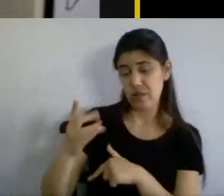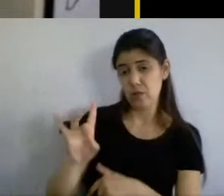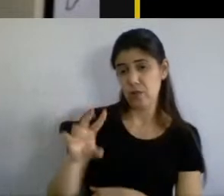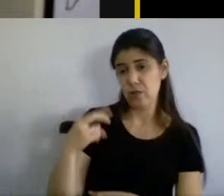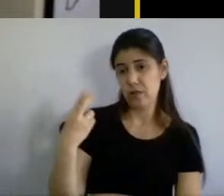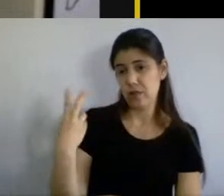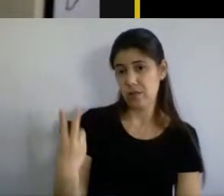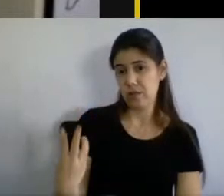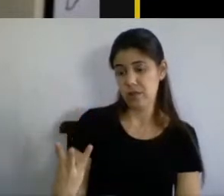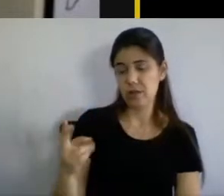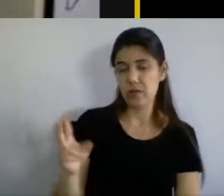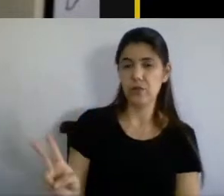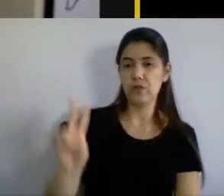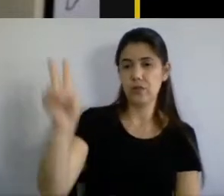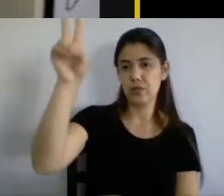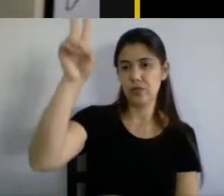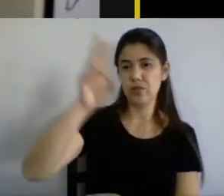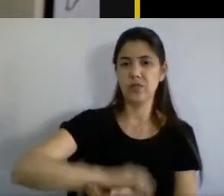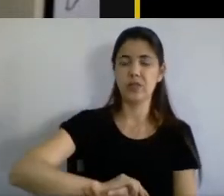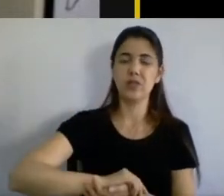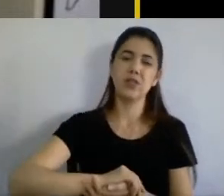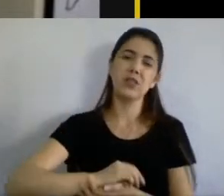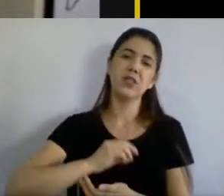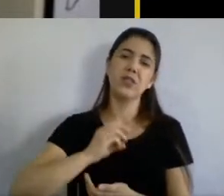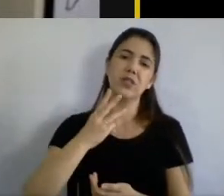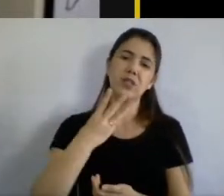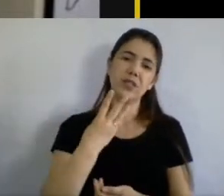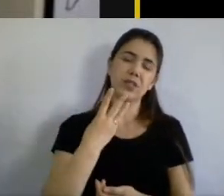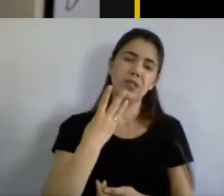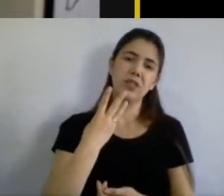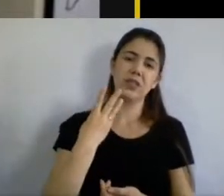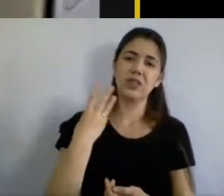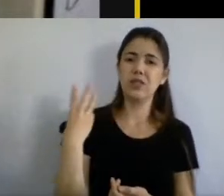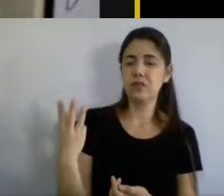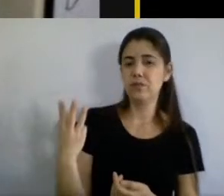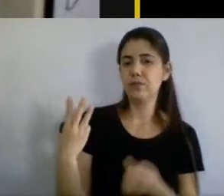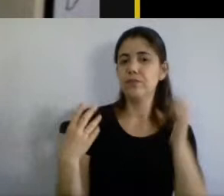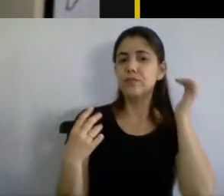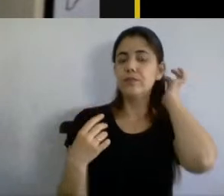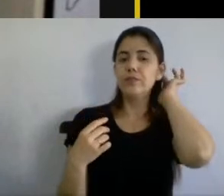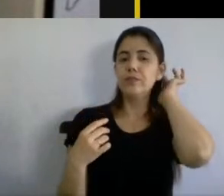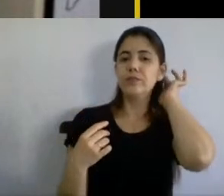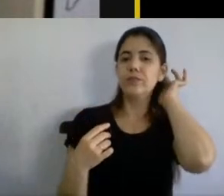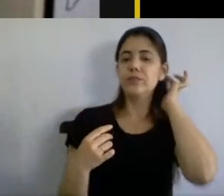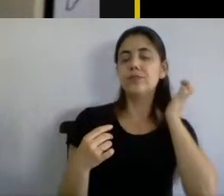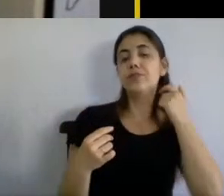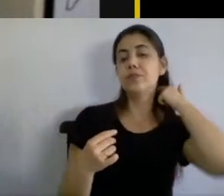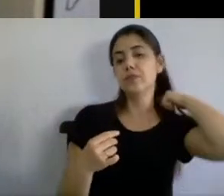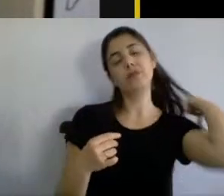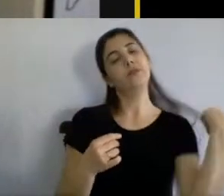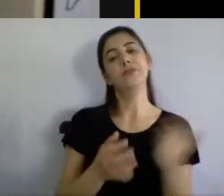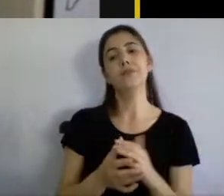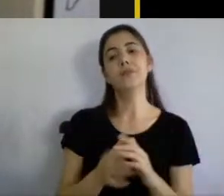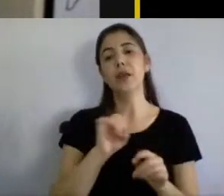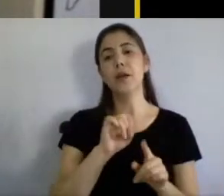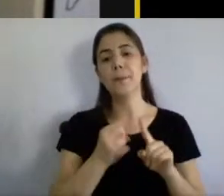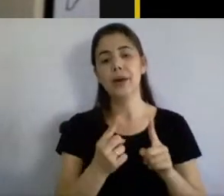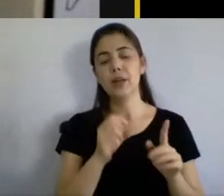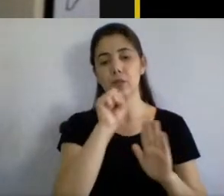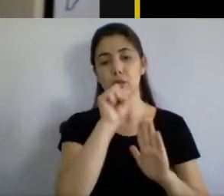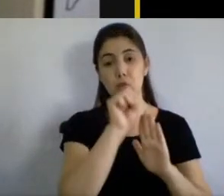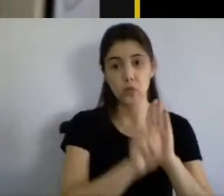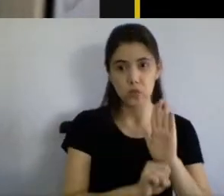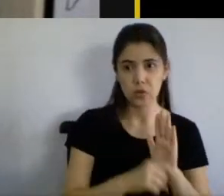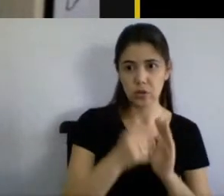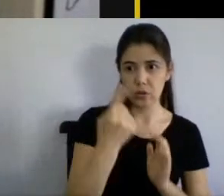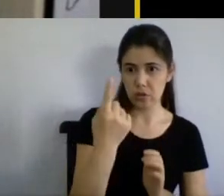as outras quatro cardeais, as virtudes teologais e cardeais. Agora, quando a gente faz no século XVII o